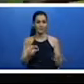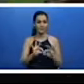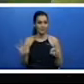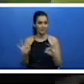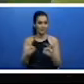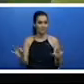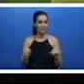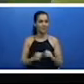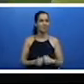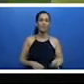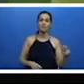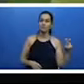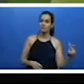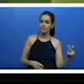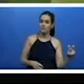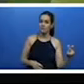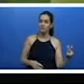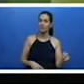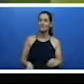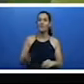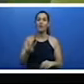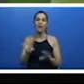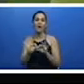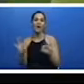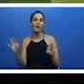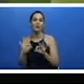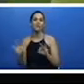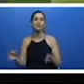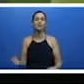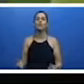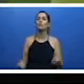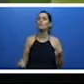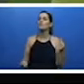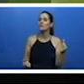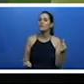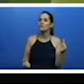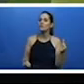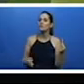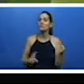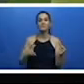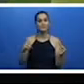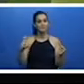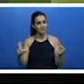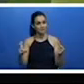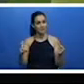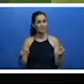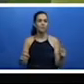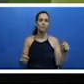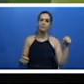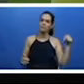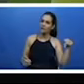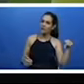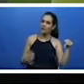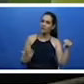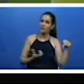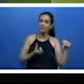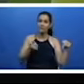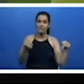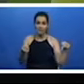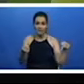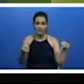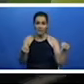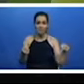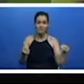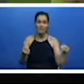5, saem 4. Com 6, 5. Com 7, 6. E assim por